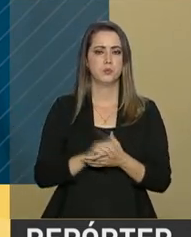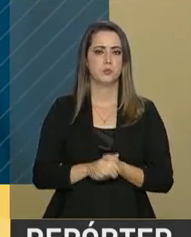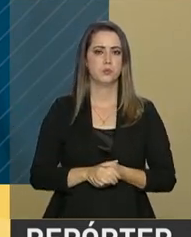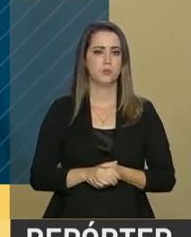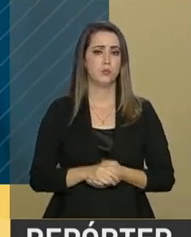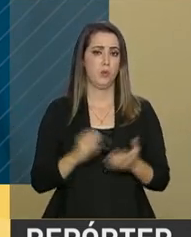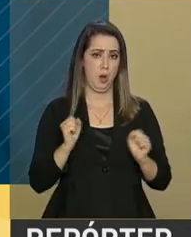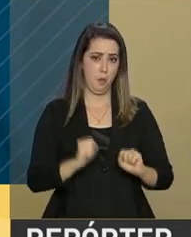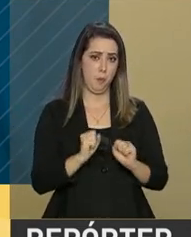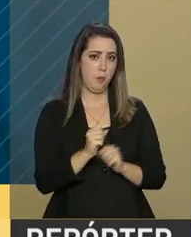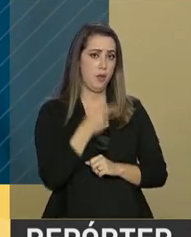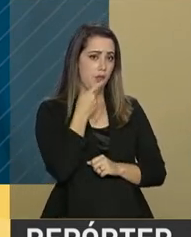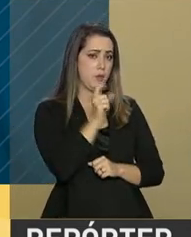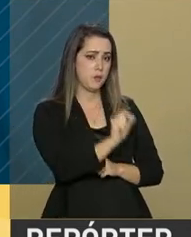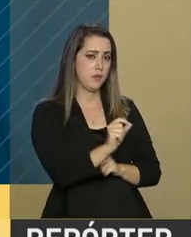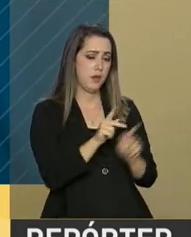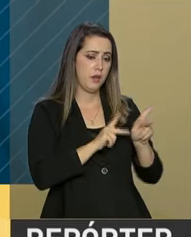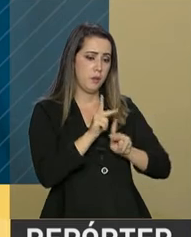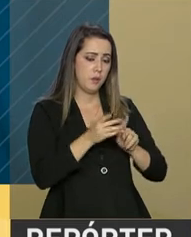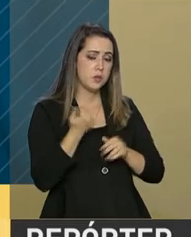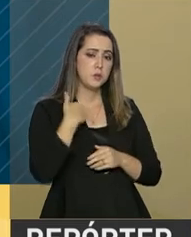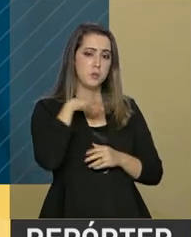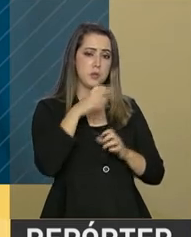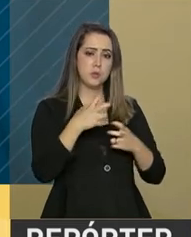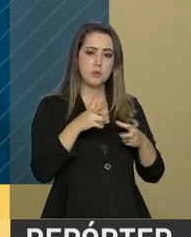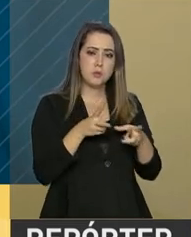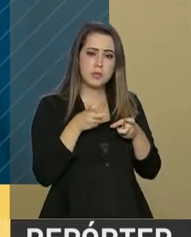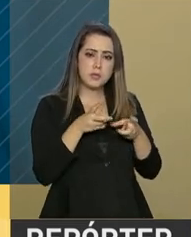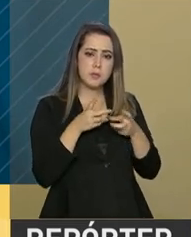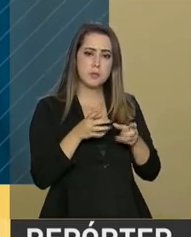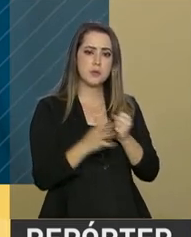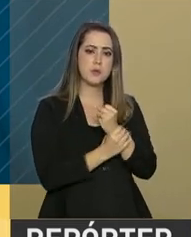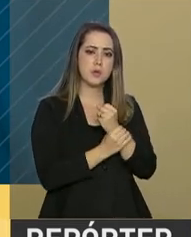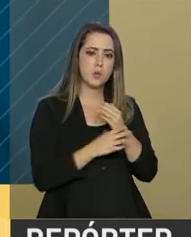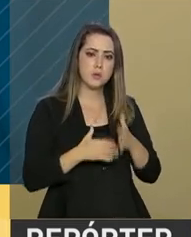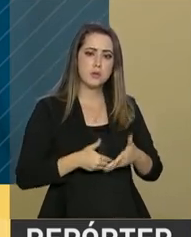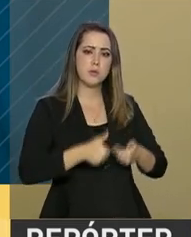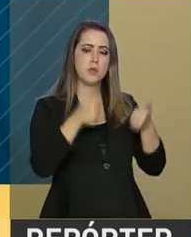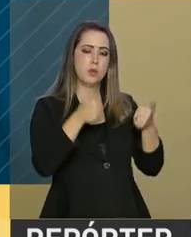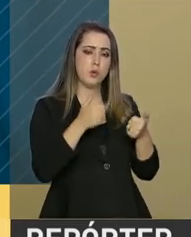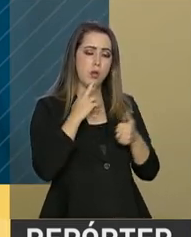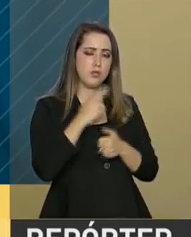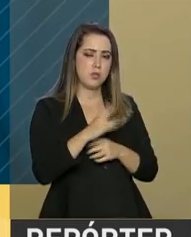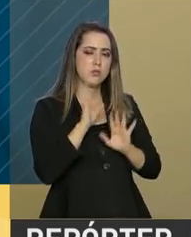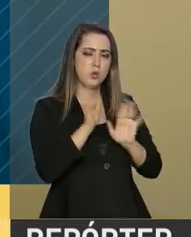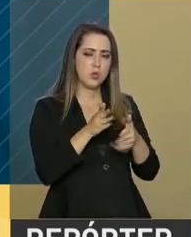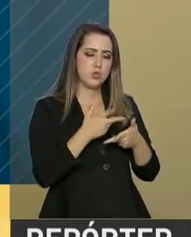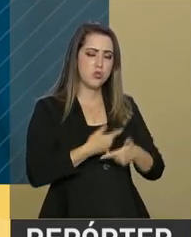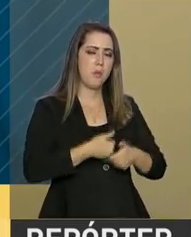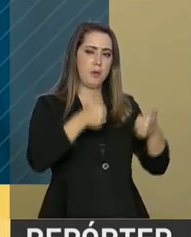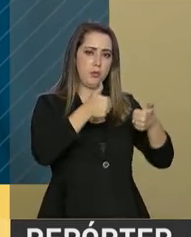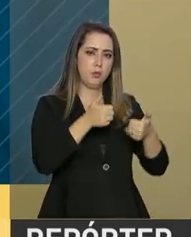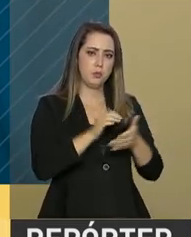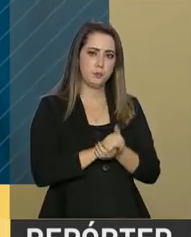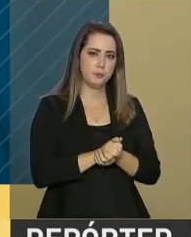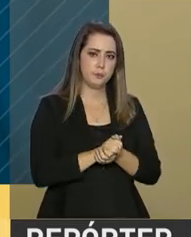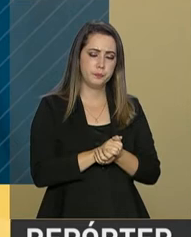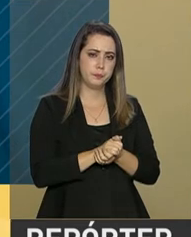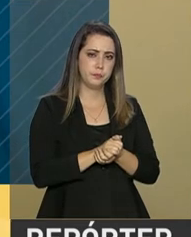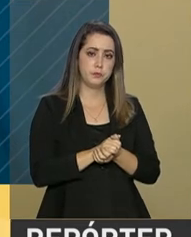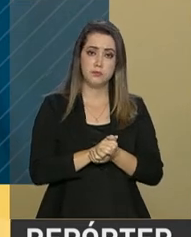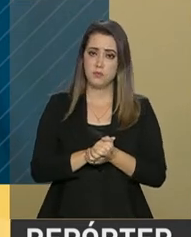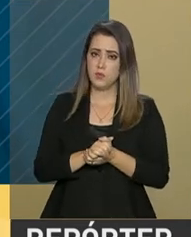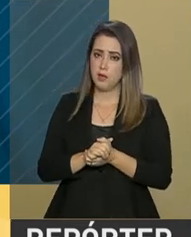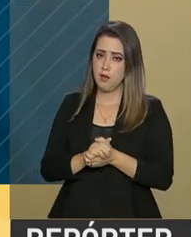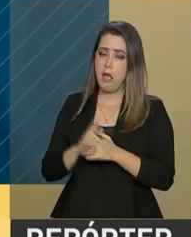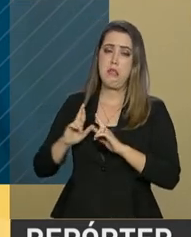afirmar que a população começa a ter maior sensação de segurança os resultados começam a ficar mais visíveis a